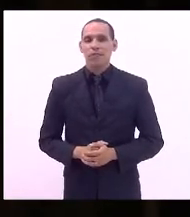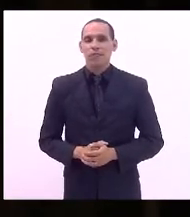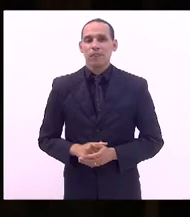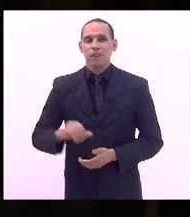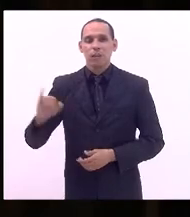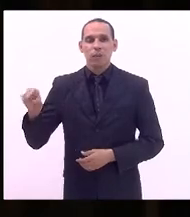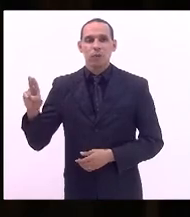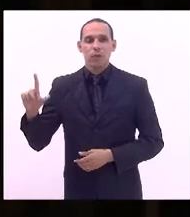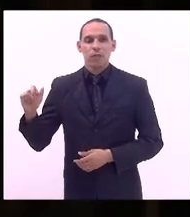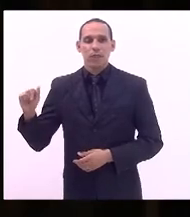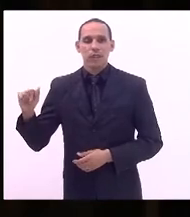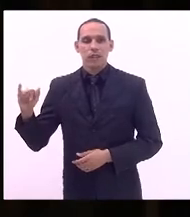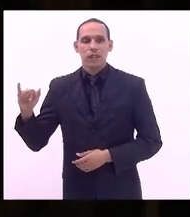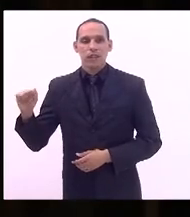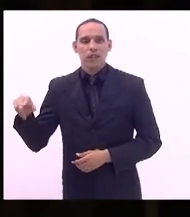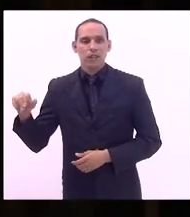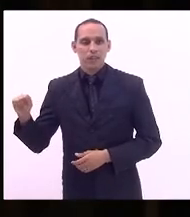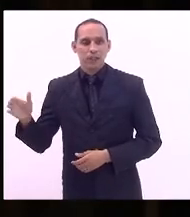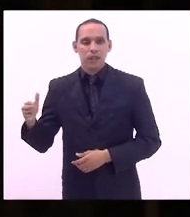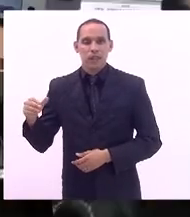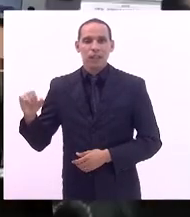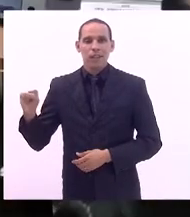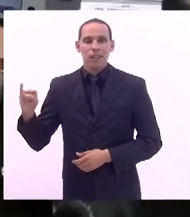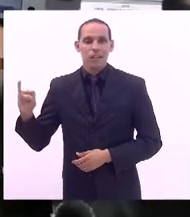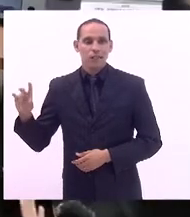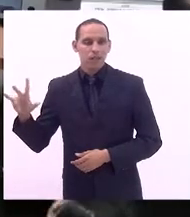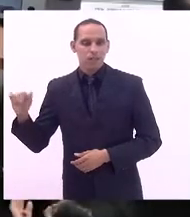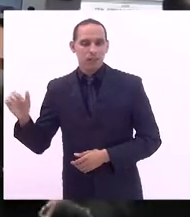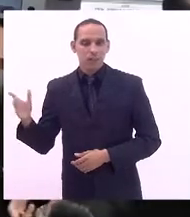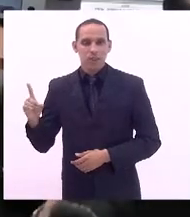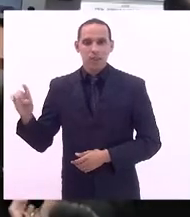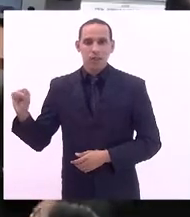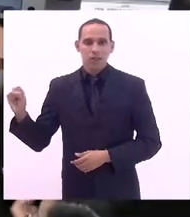Oi Juliana Silva dos Santos Nonato